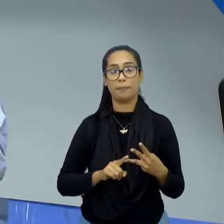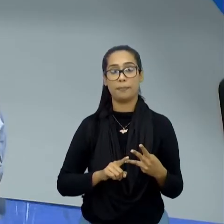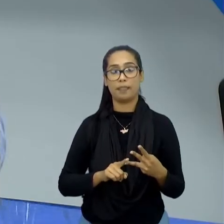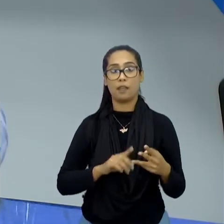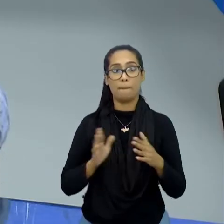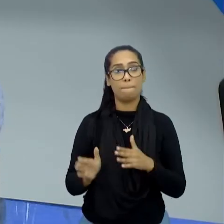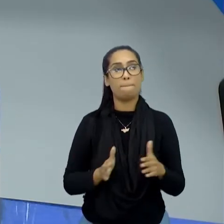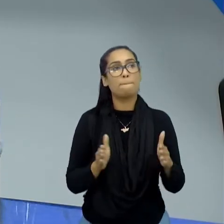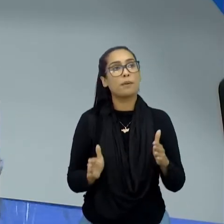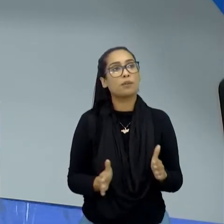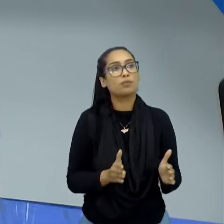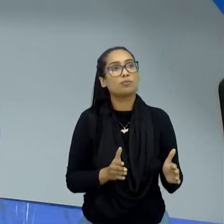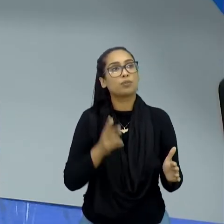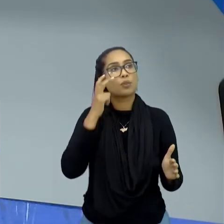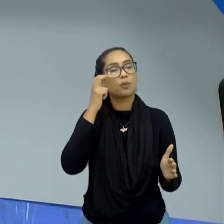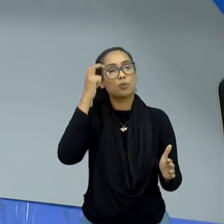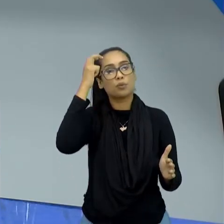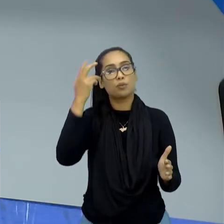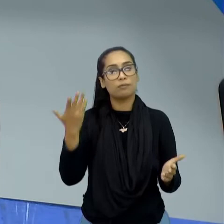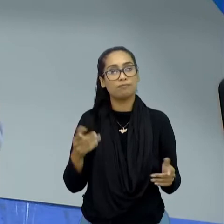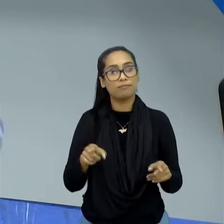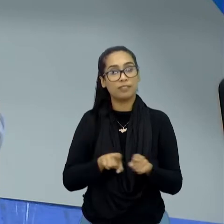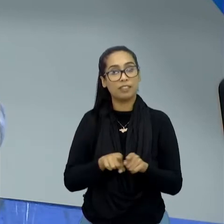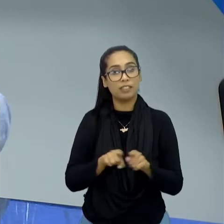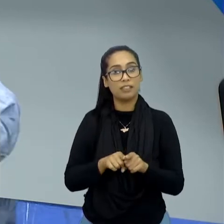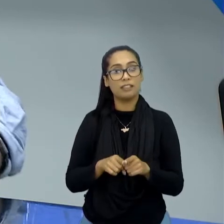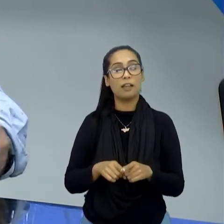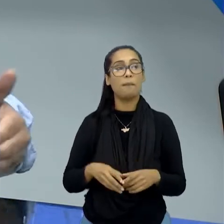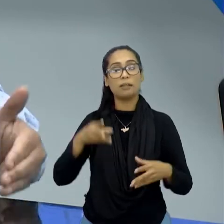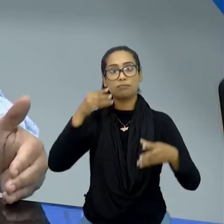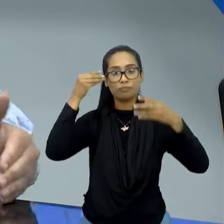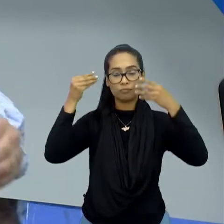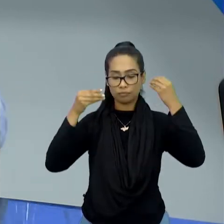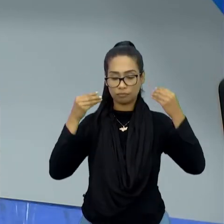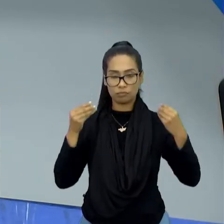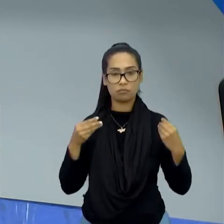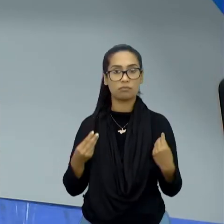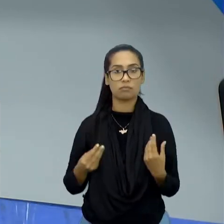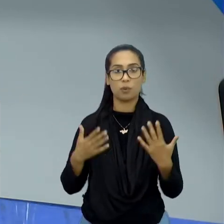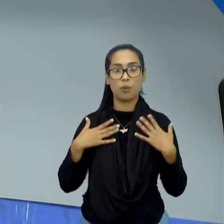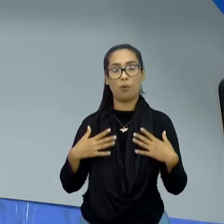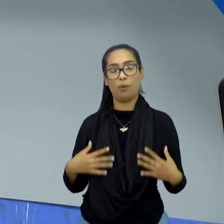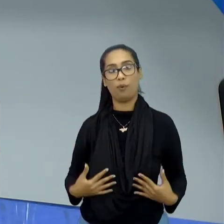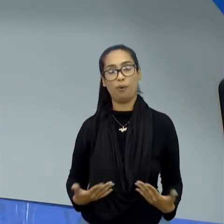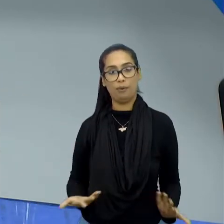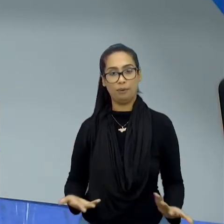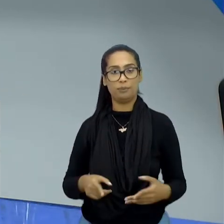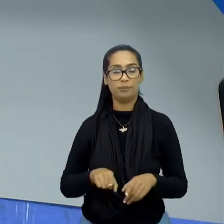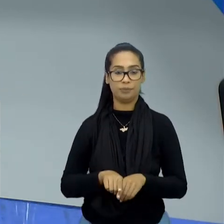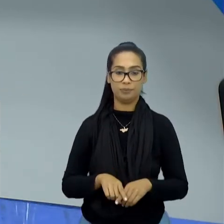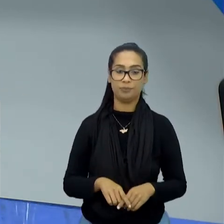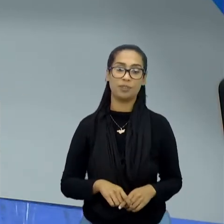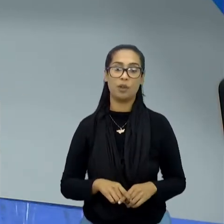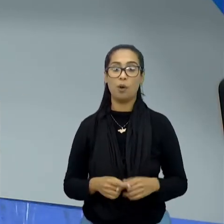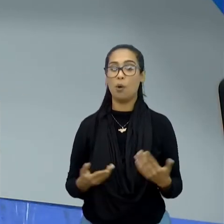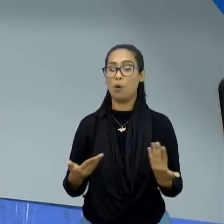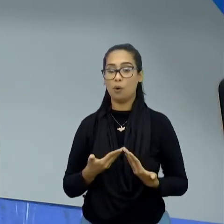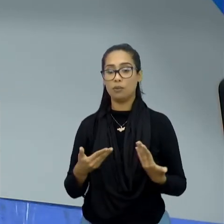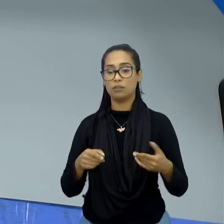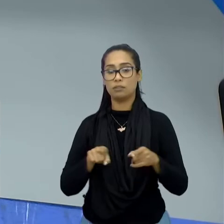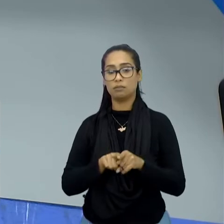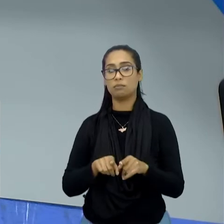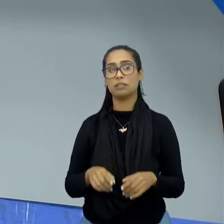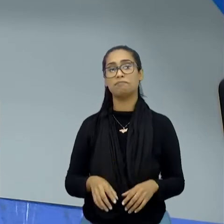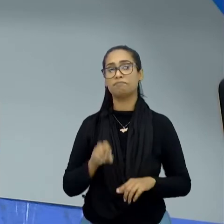produção cultural e até estética. Outra curiosidade que eu também quero compartilhar aqui é que,